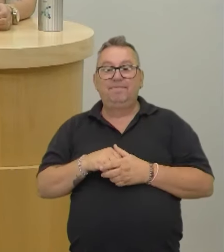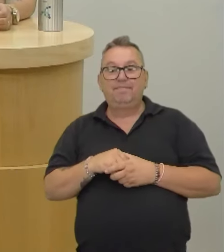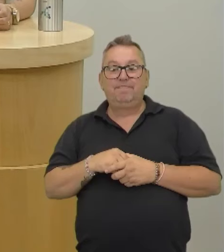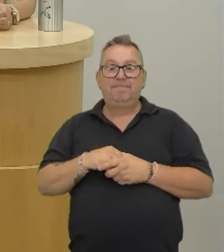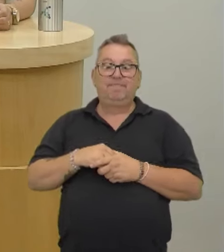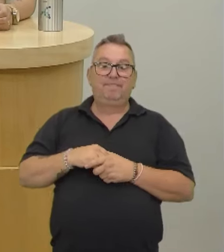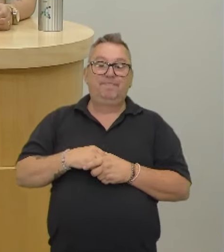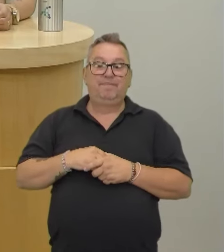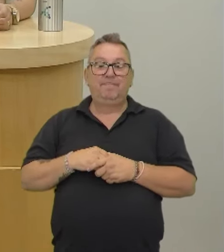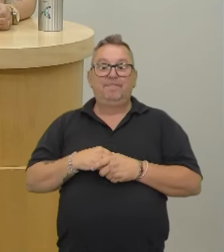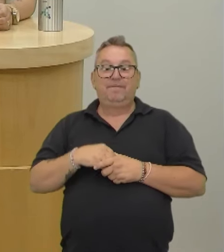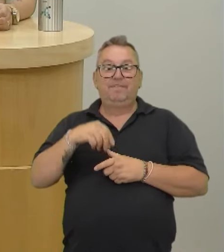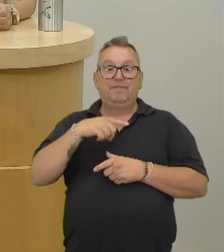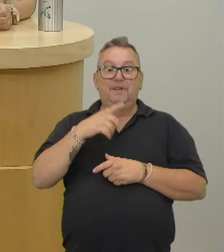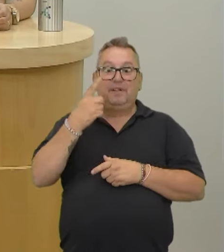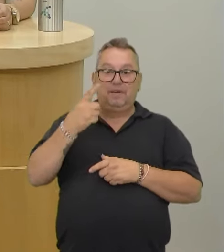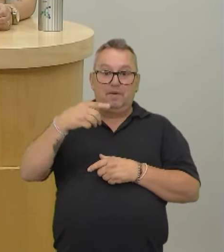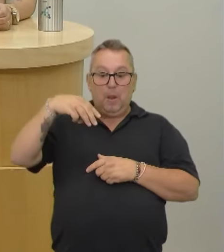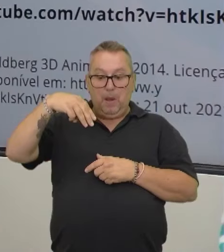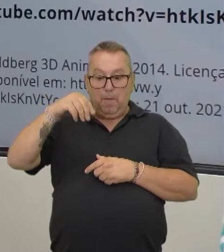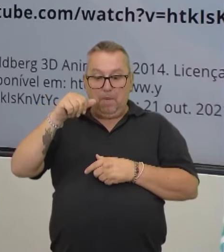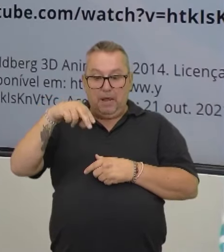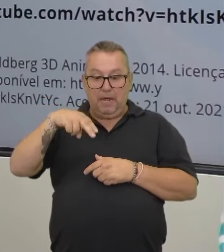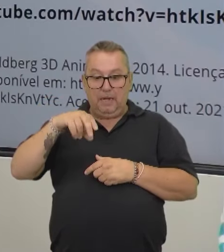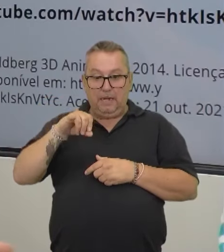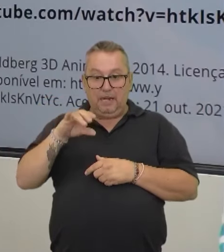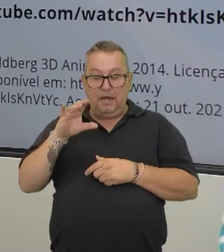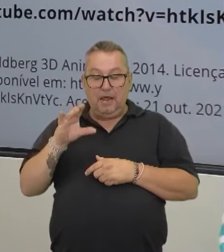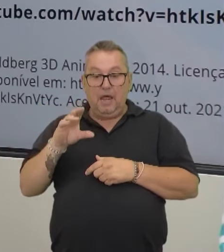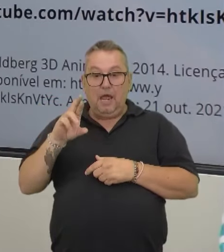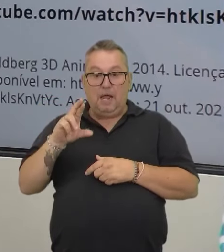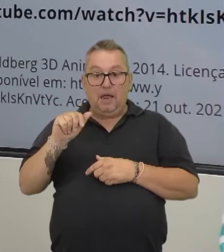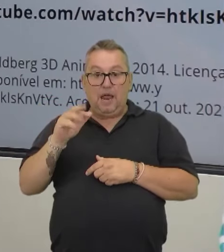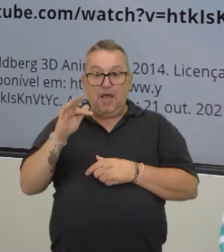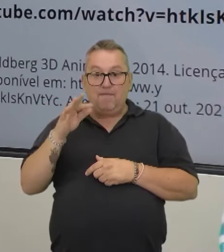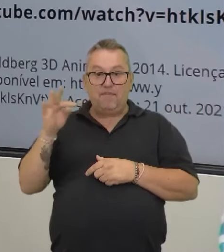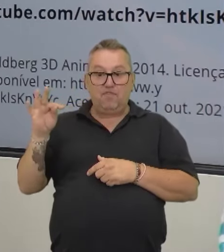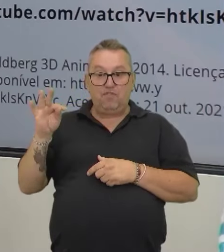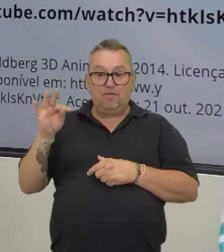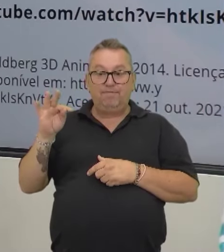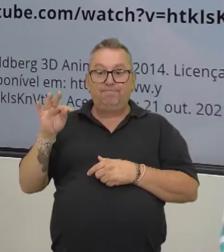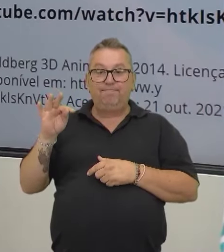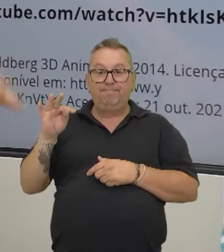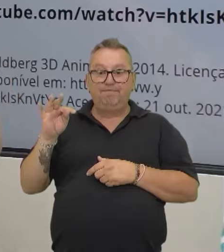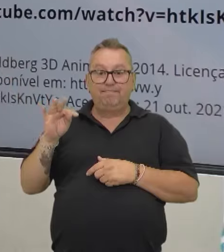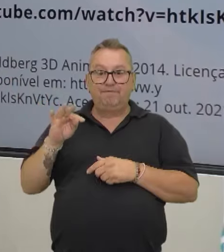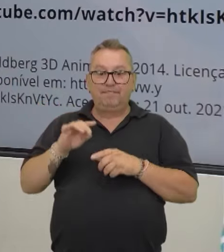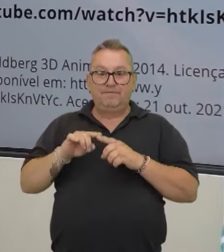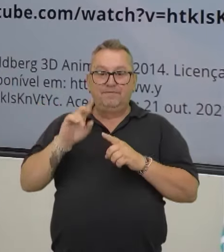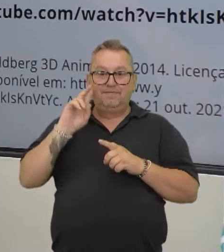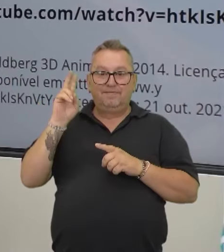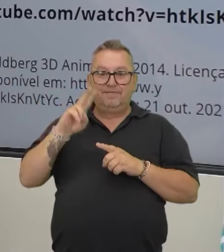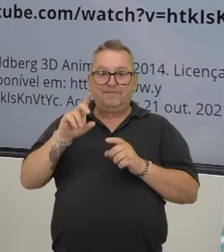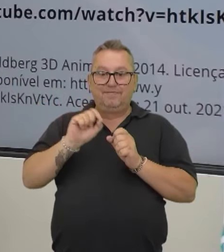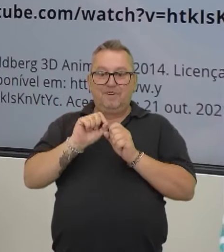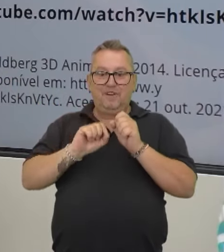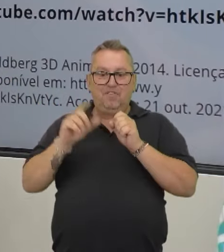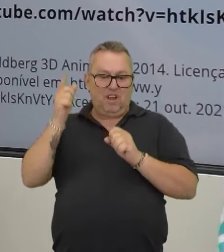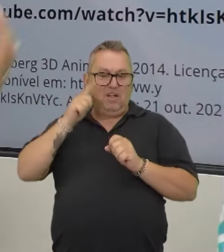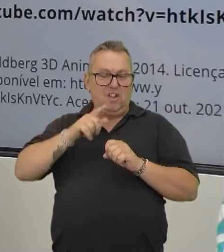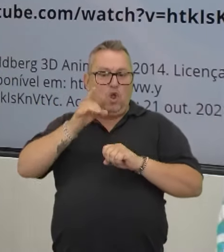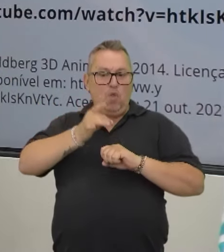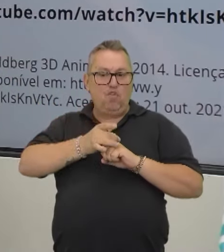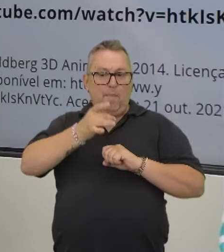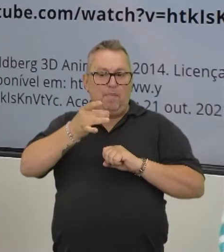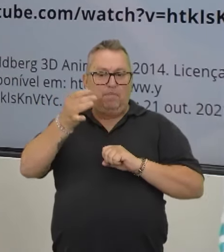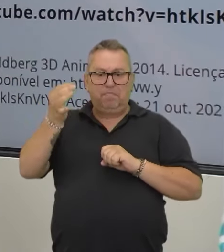vídeo? Temos um de Minecraft. Isso é bom. Porque assim, você tá lá jogando seu Minecraft, minerando seus diamantes, né?